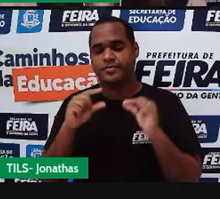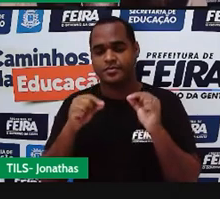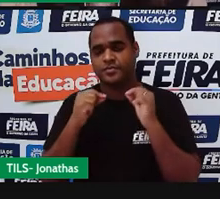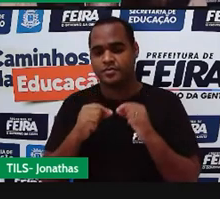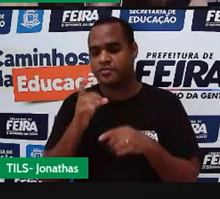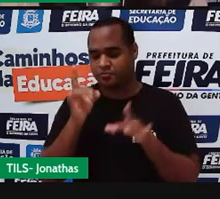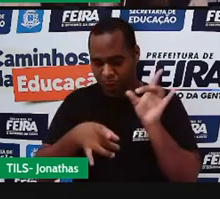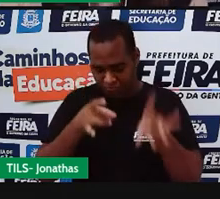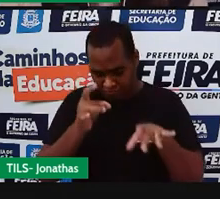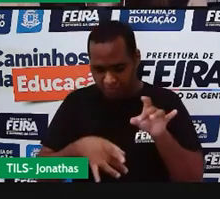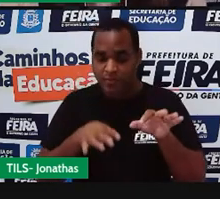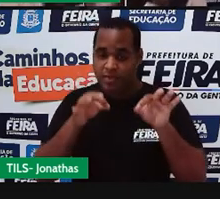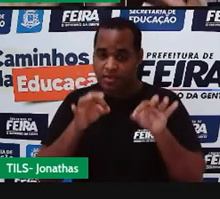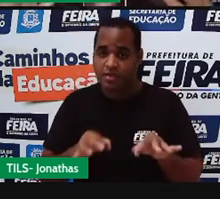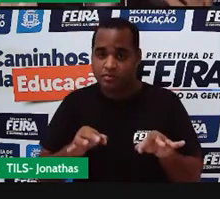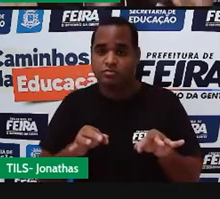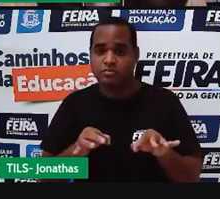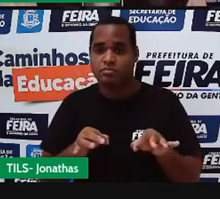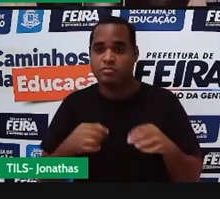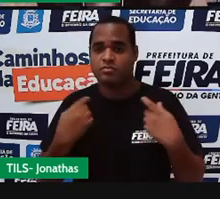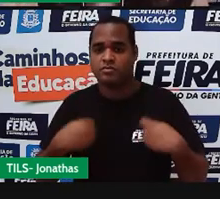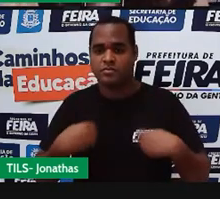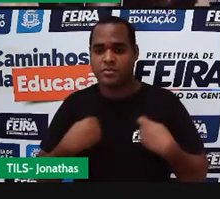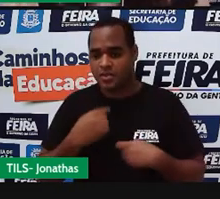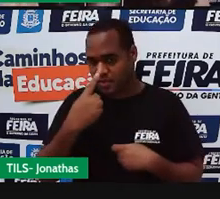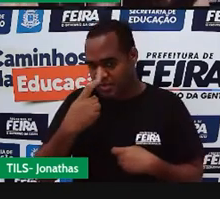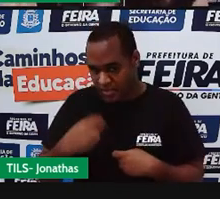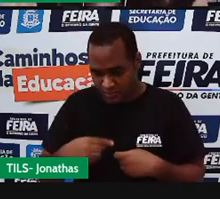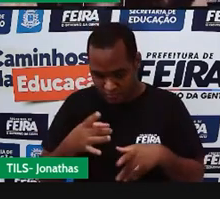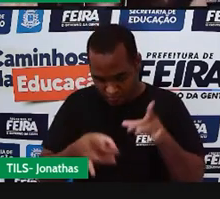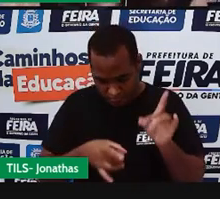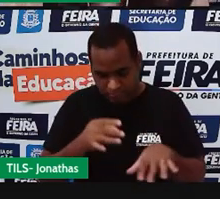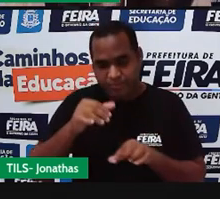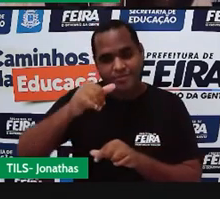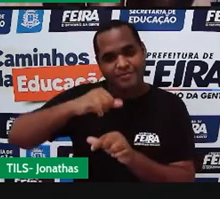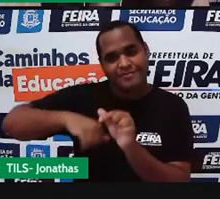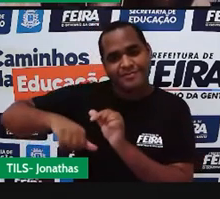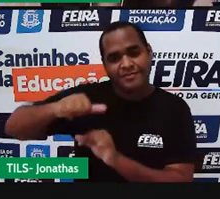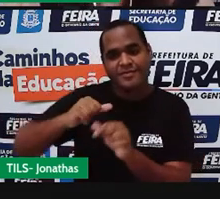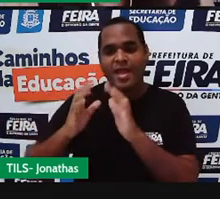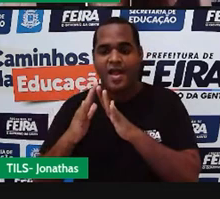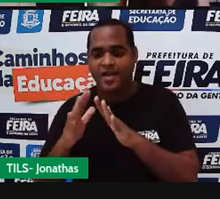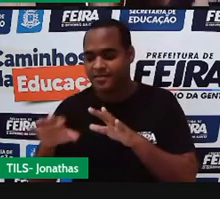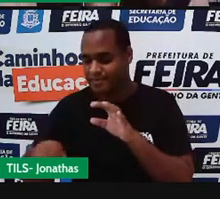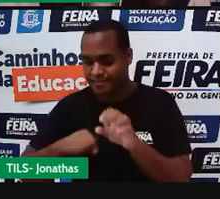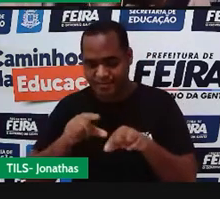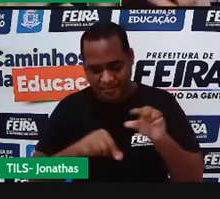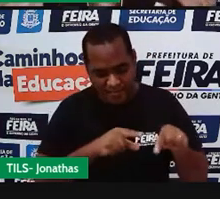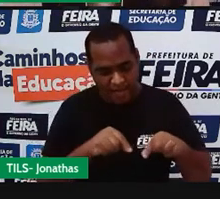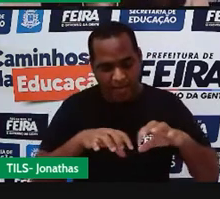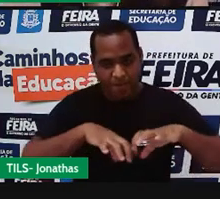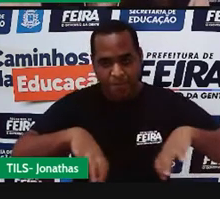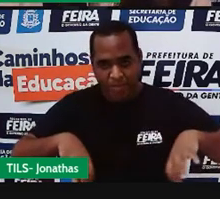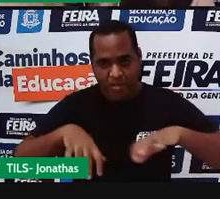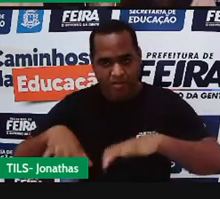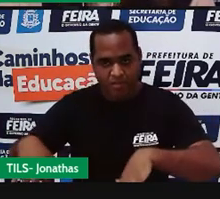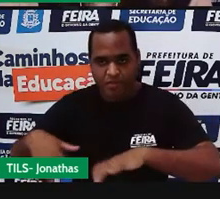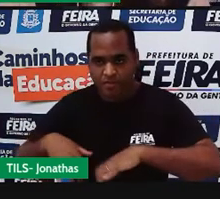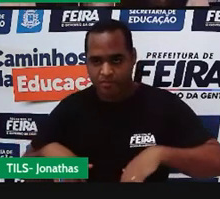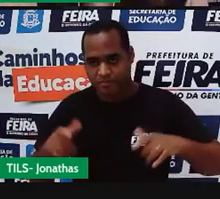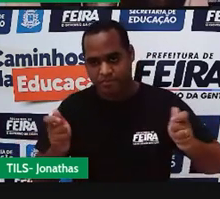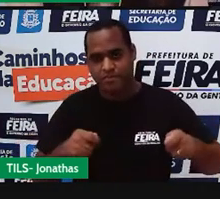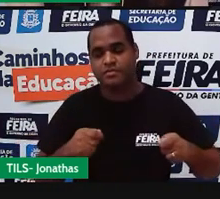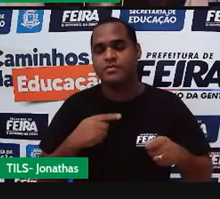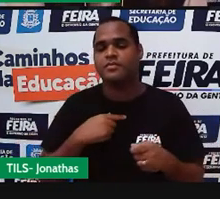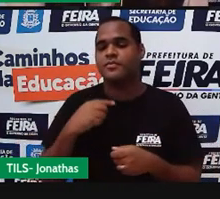fazer e descartar o lixo corretamente usar a prática da reciclagem na nossa casa separar o lixo isso além de